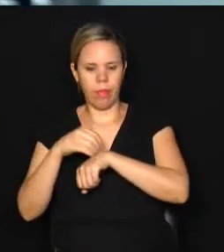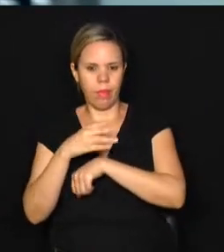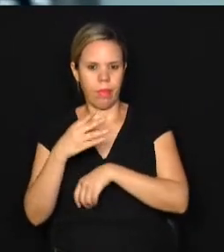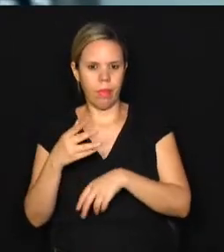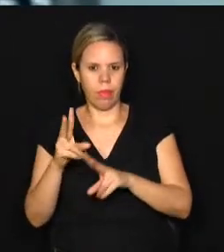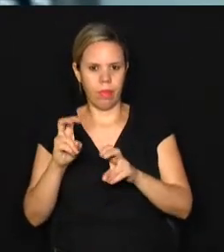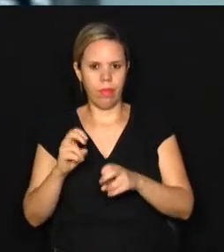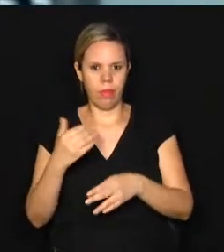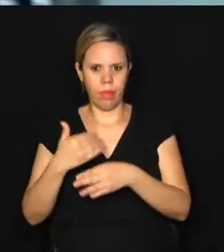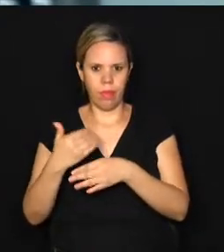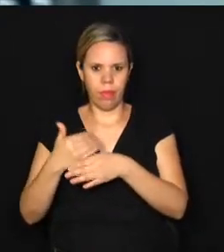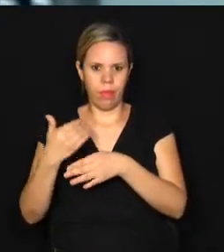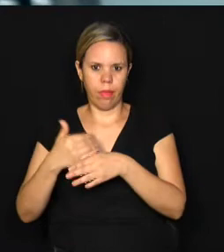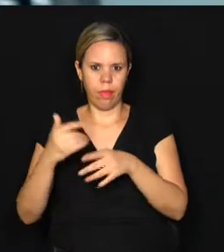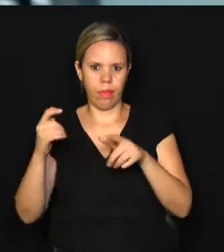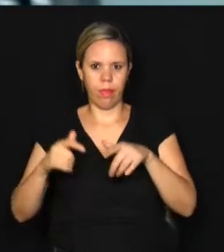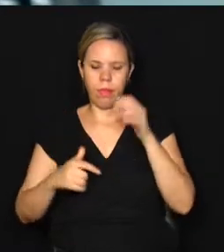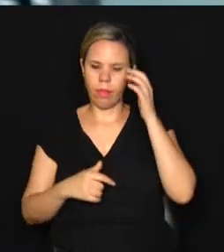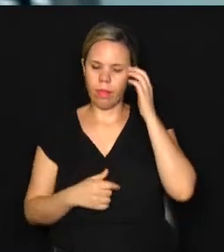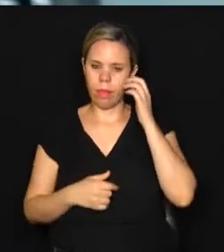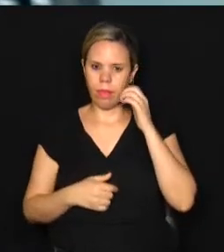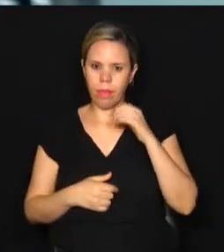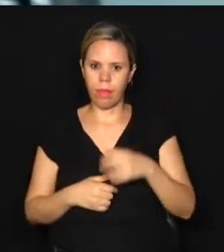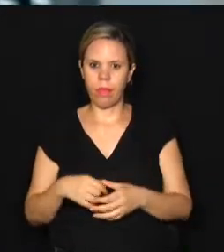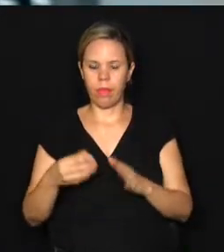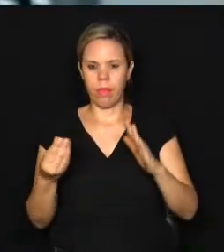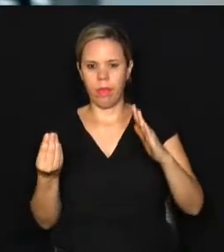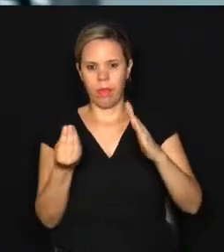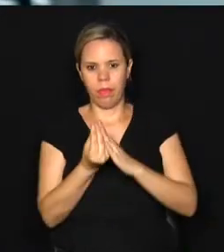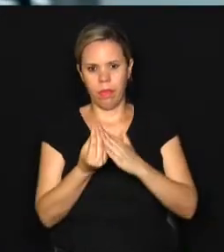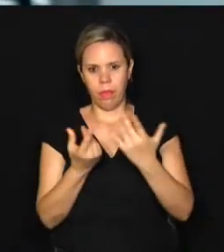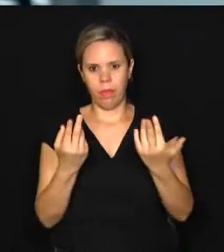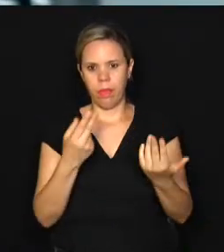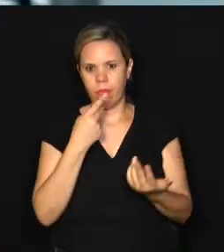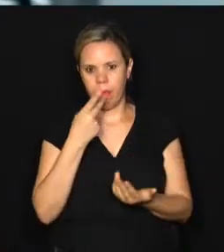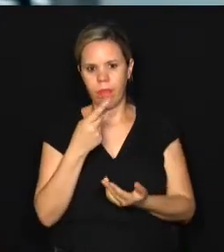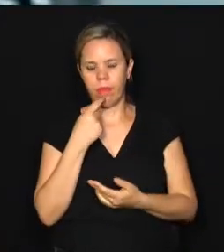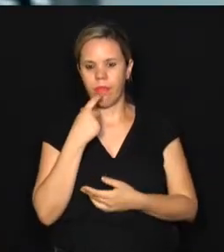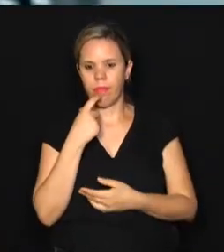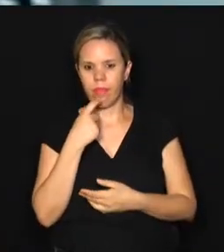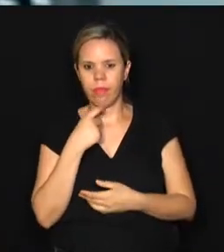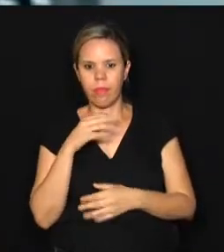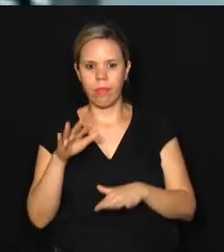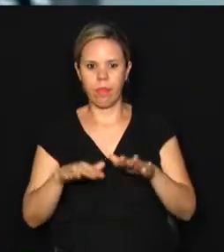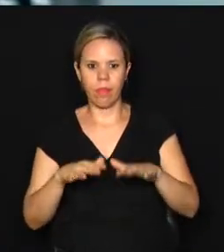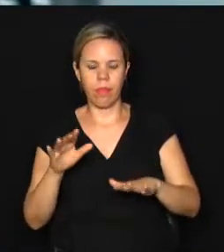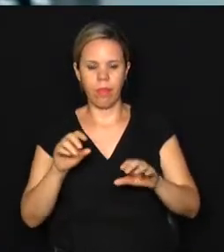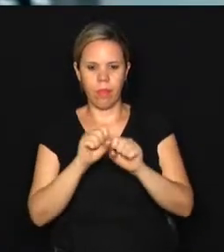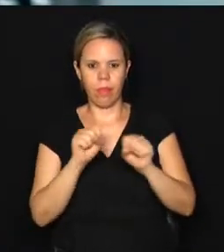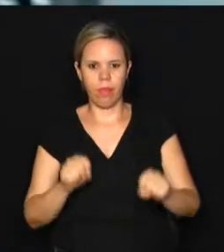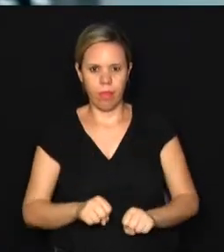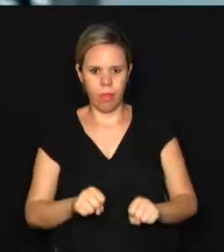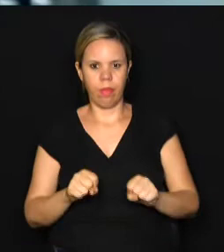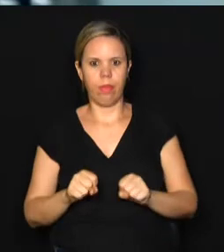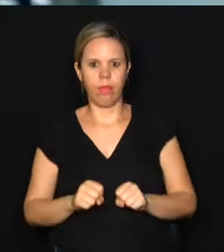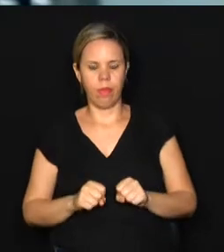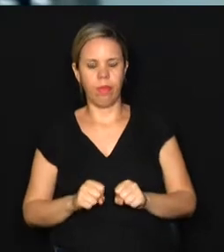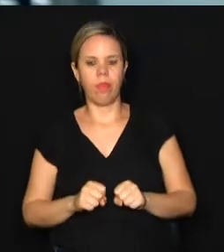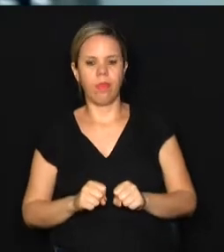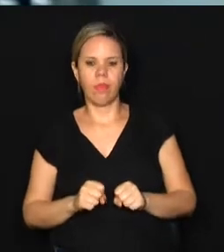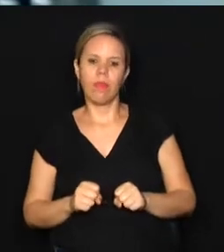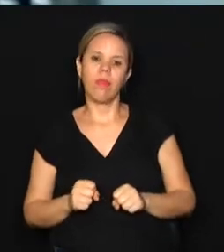a barragem da Sanasa, como a gente chama, né? Eles falam que é do sistema adutor do Rio